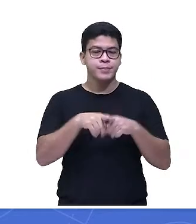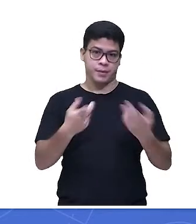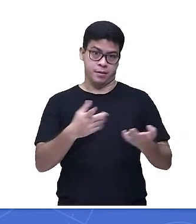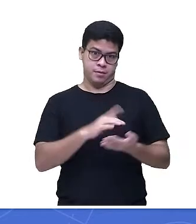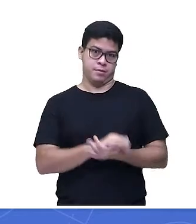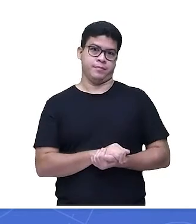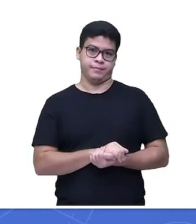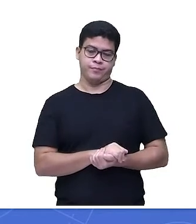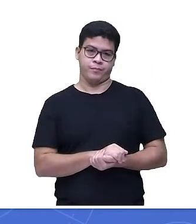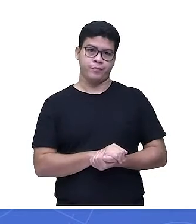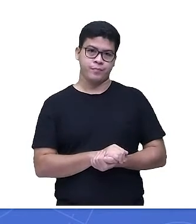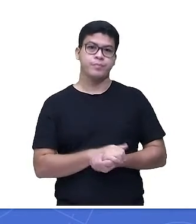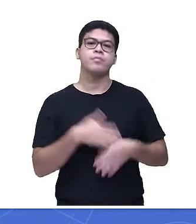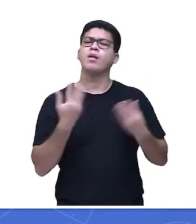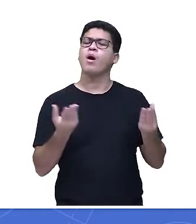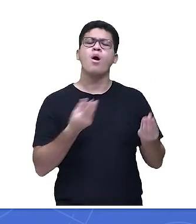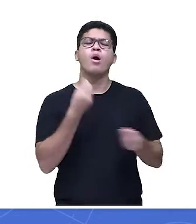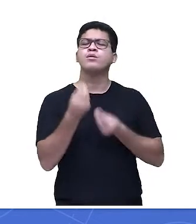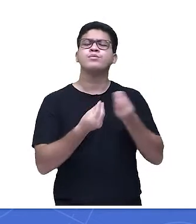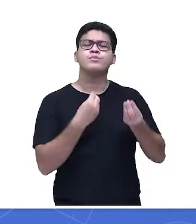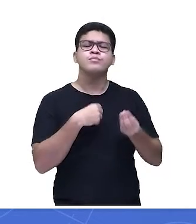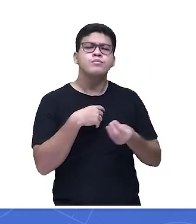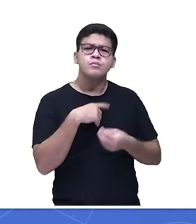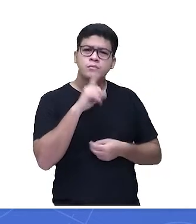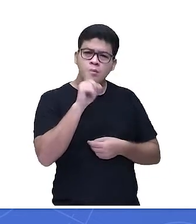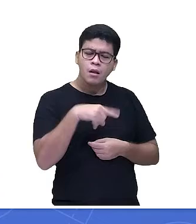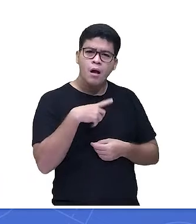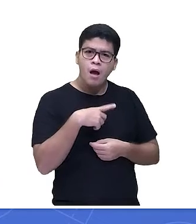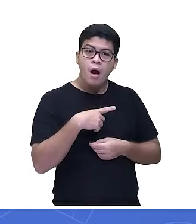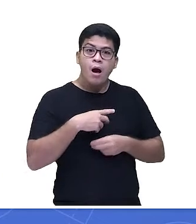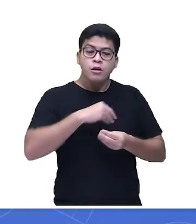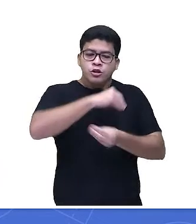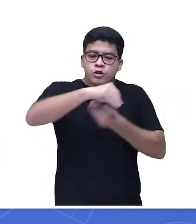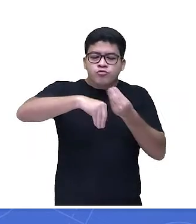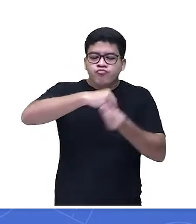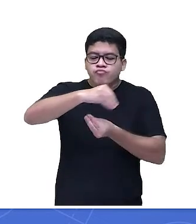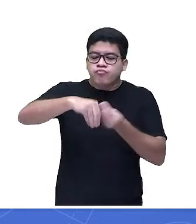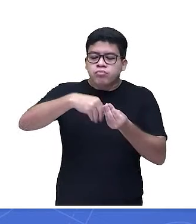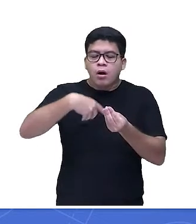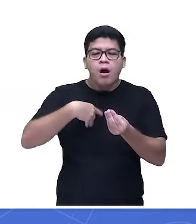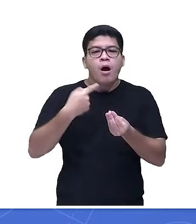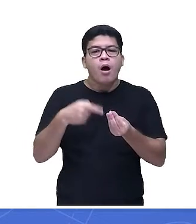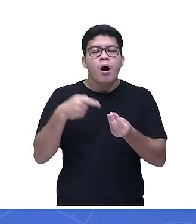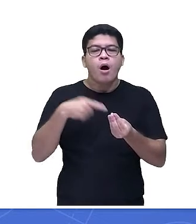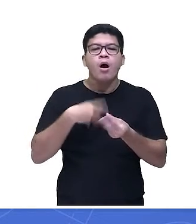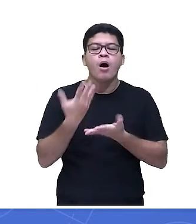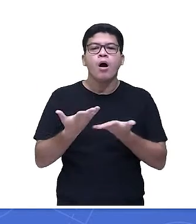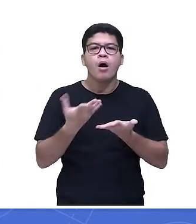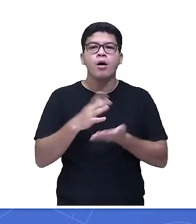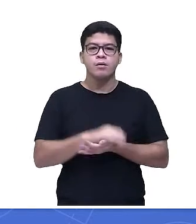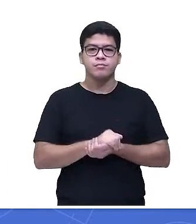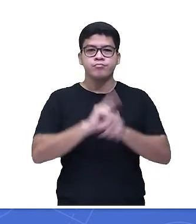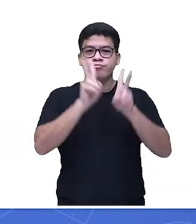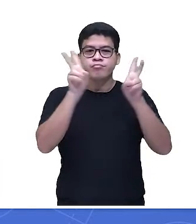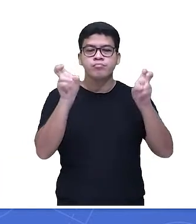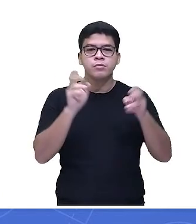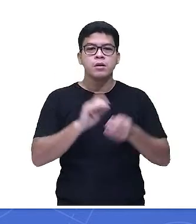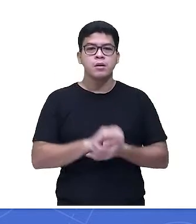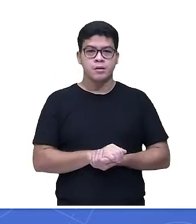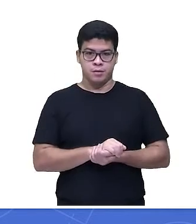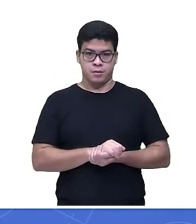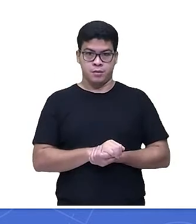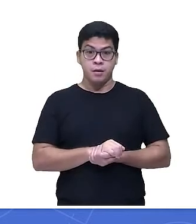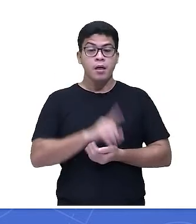bom? E como a gente está falando, como o assunto é sobre misturas, hoje o nosso assunto